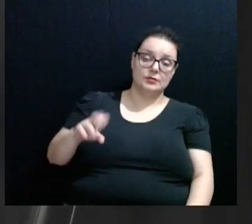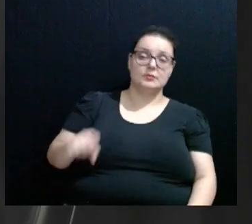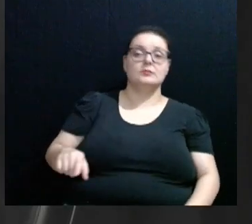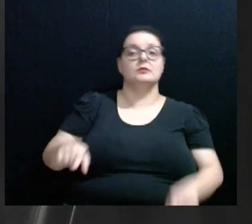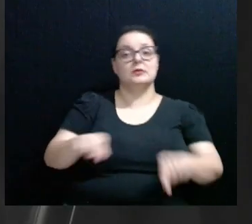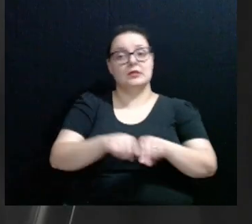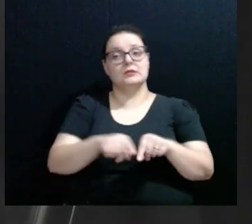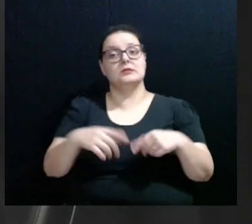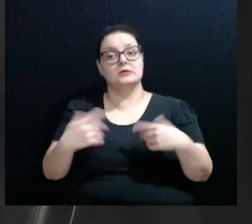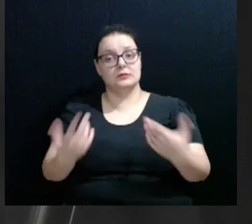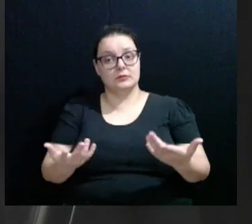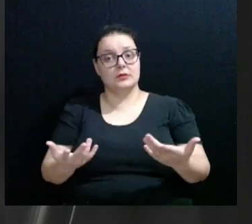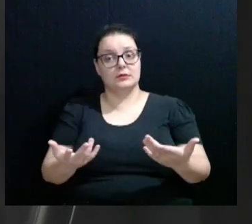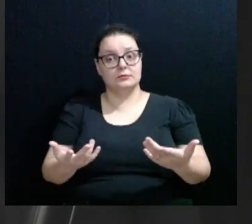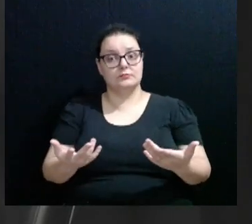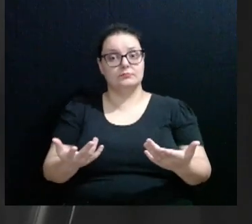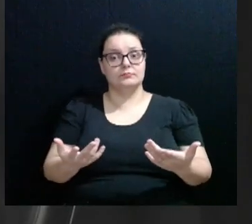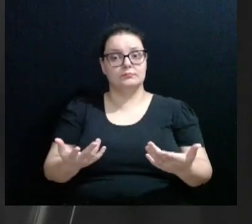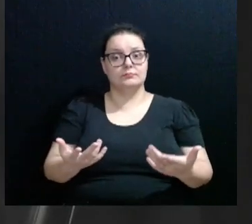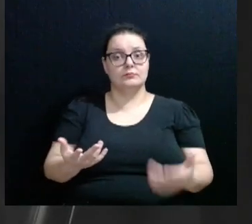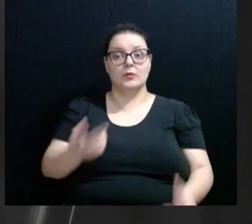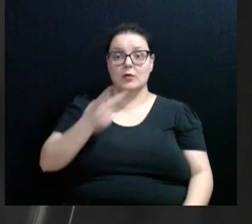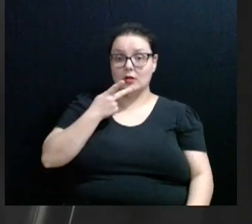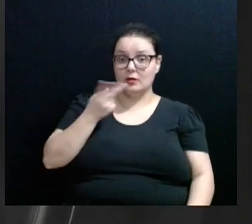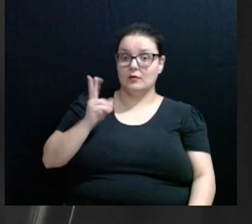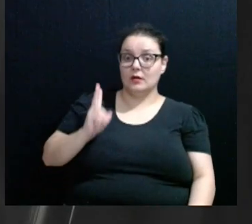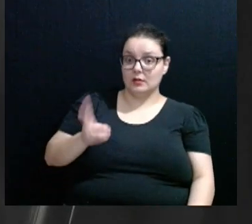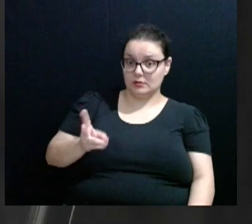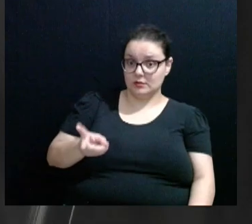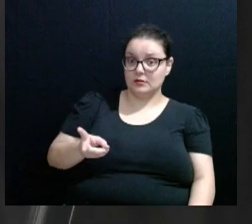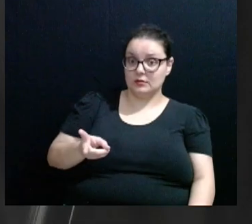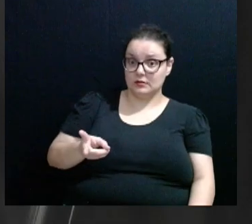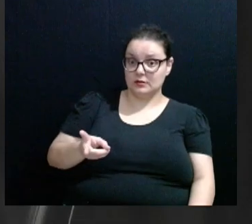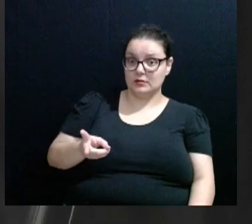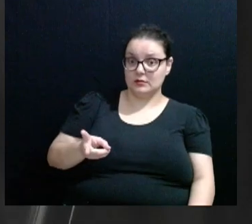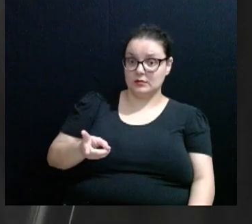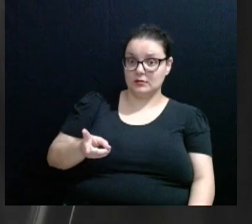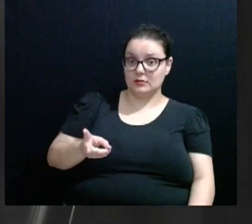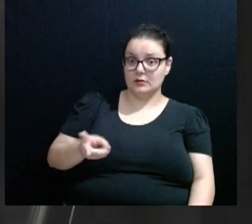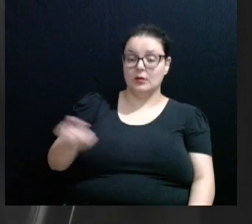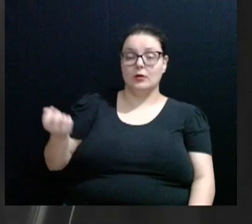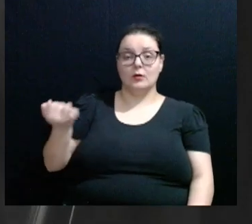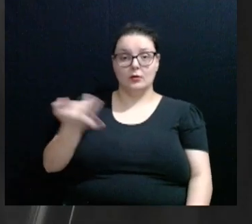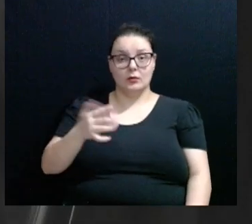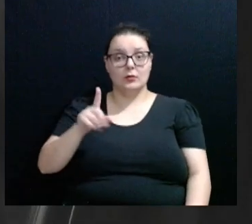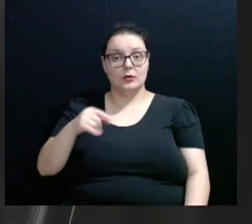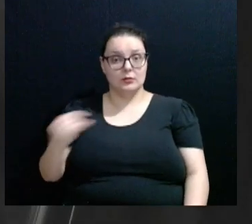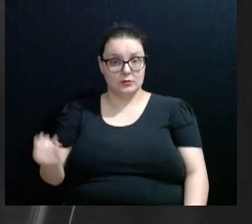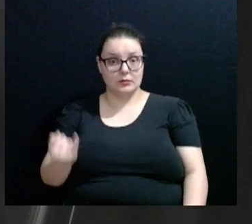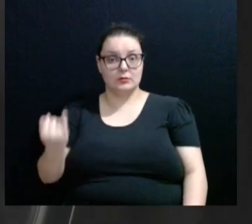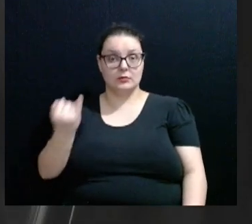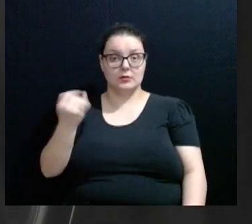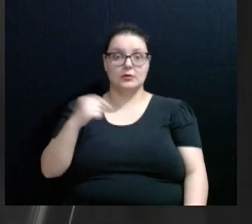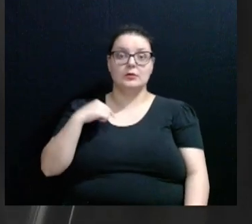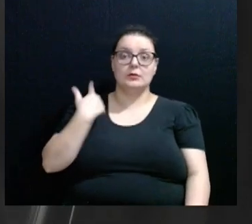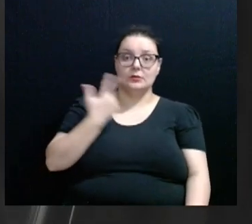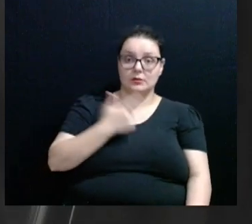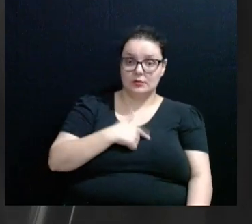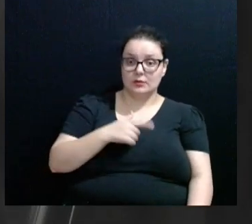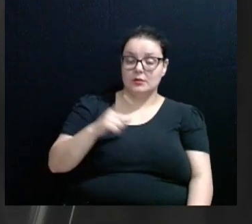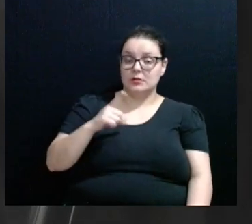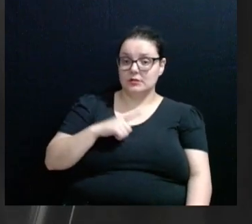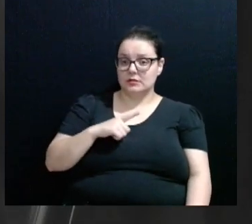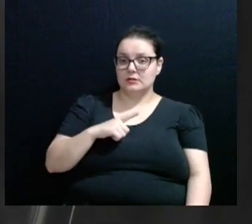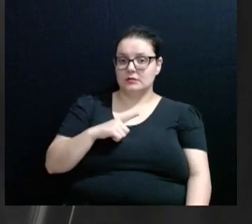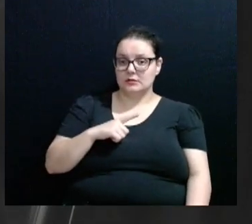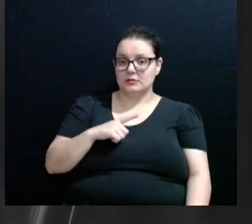eu cito sempre o quanto é importante a gente se